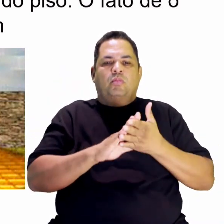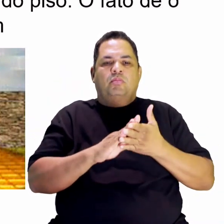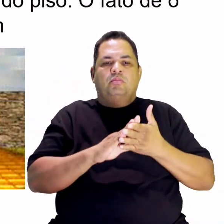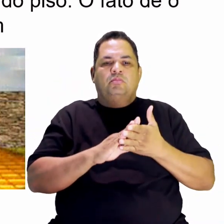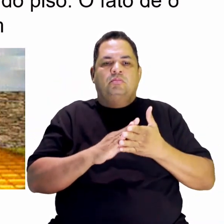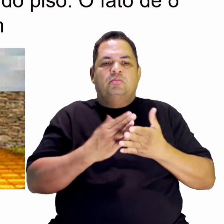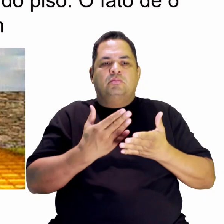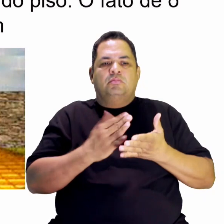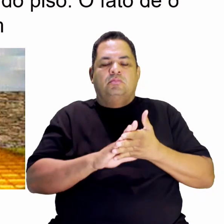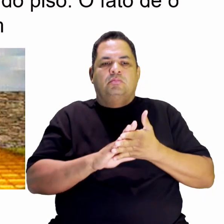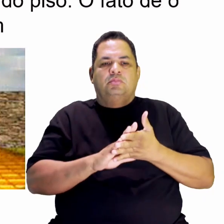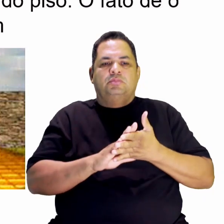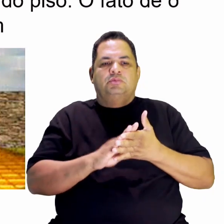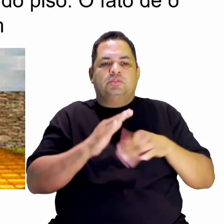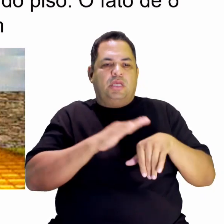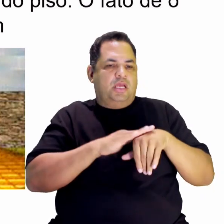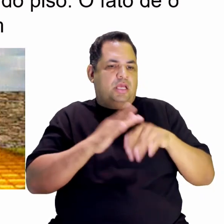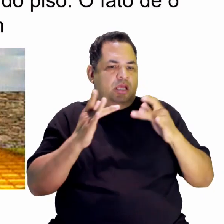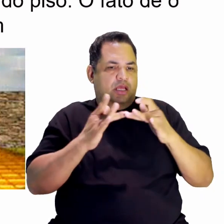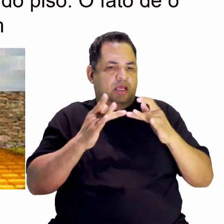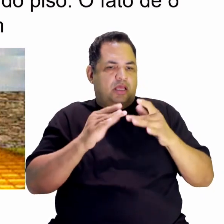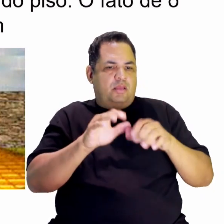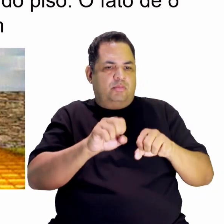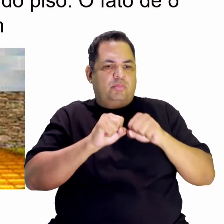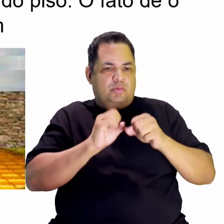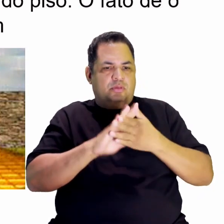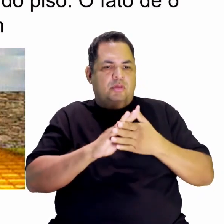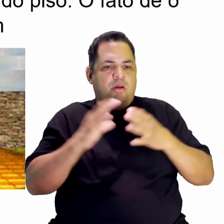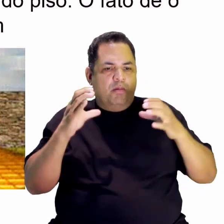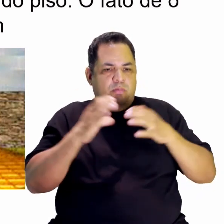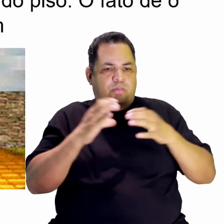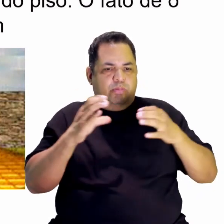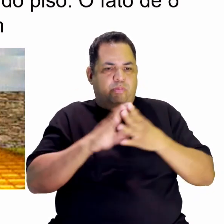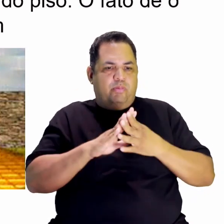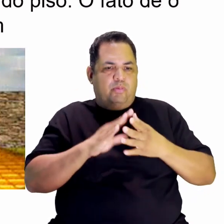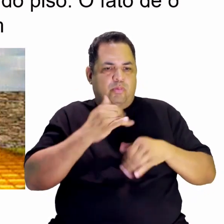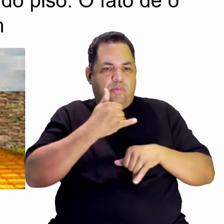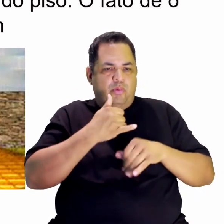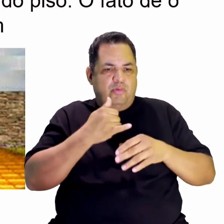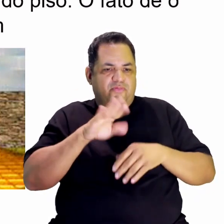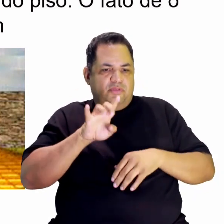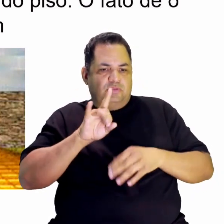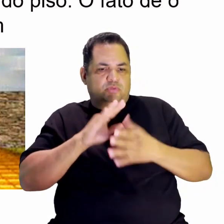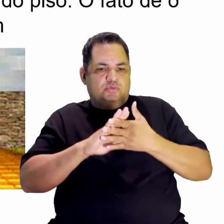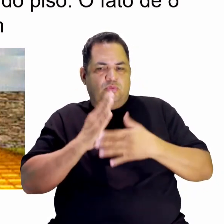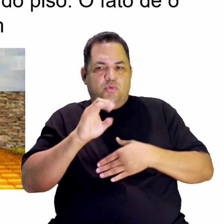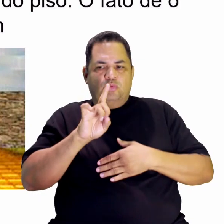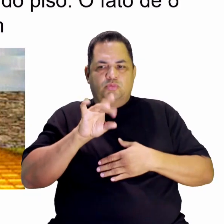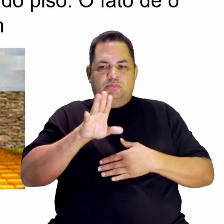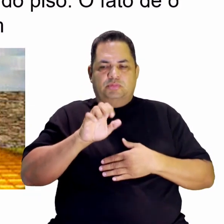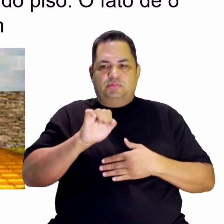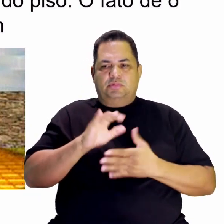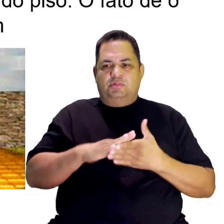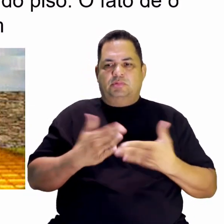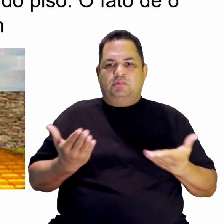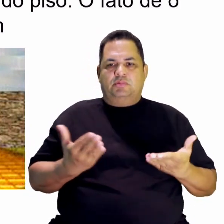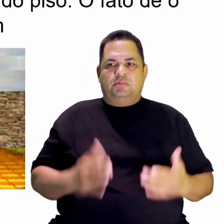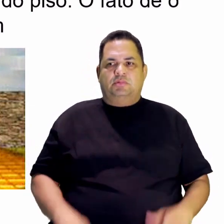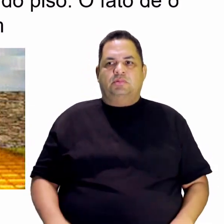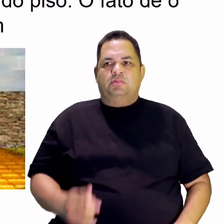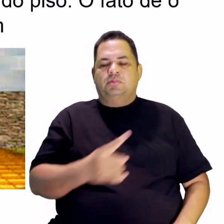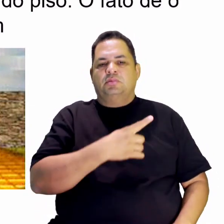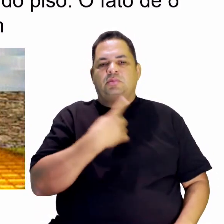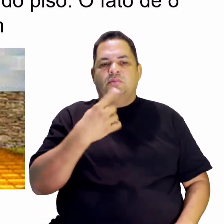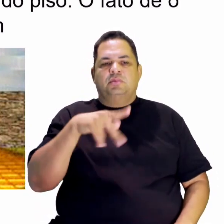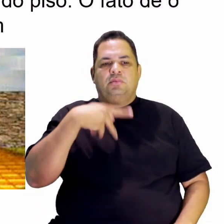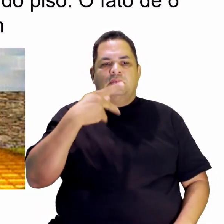atrito, de empuxo, pressão, viscosidade, condutibilidade. Ó, pessoal, nós falamos